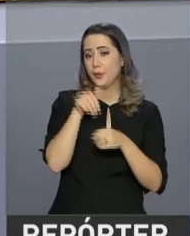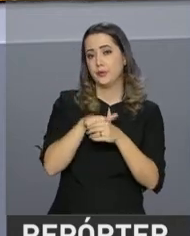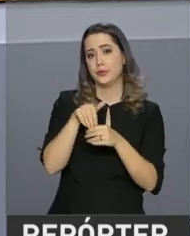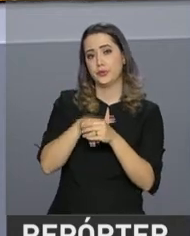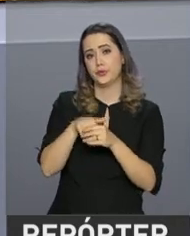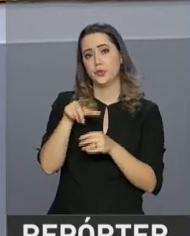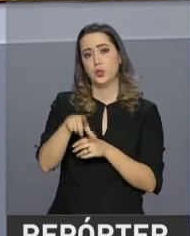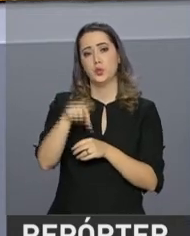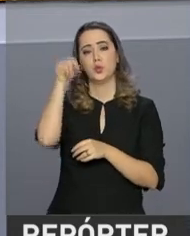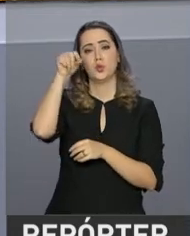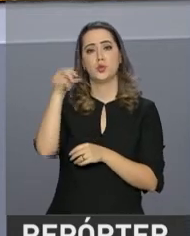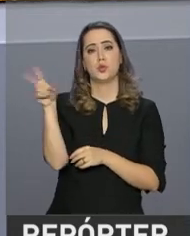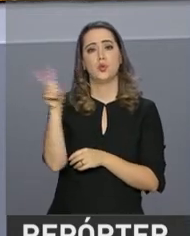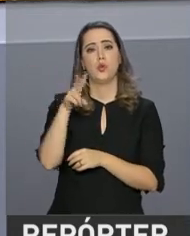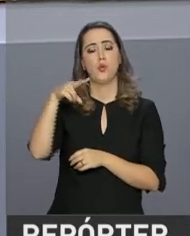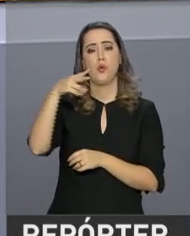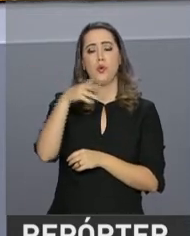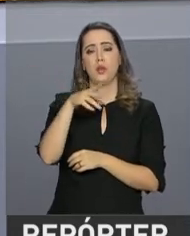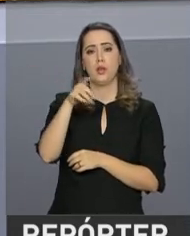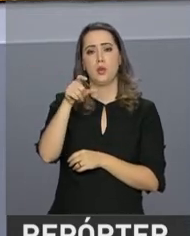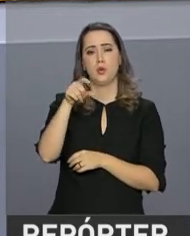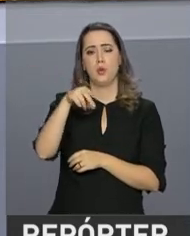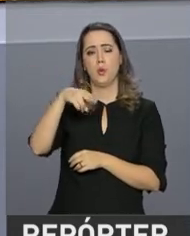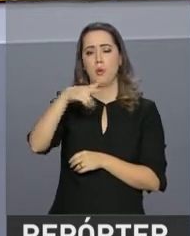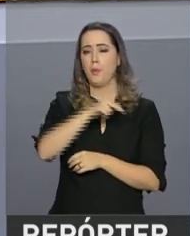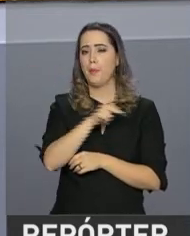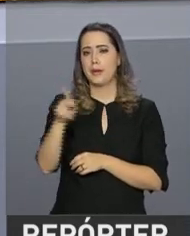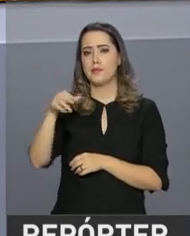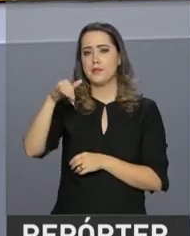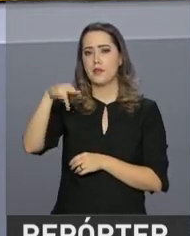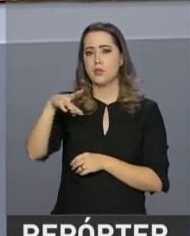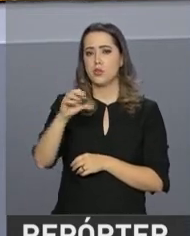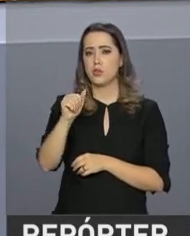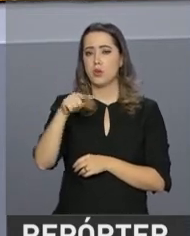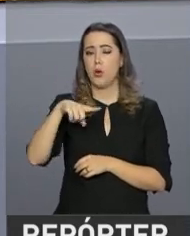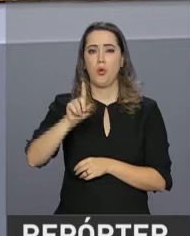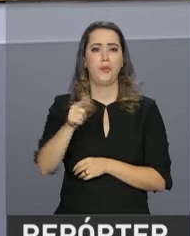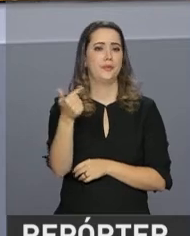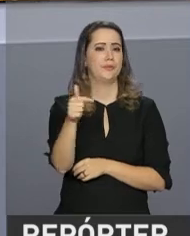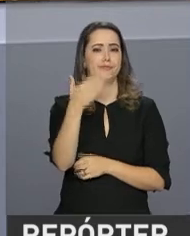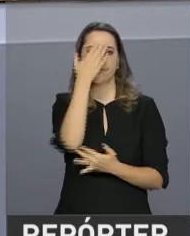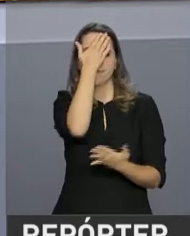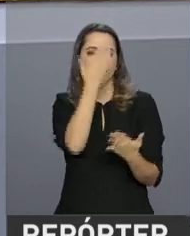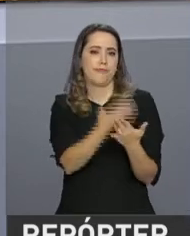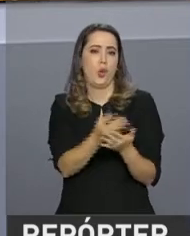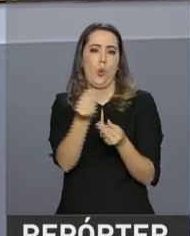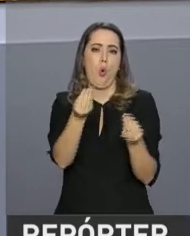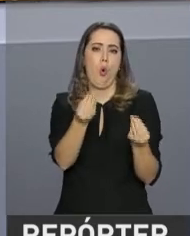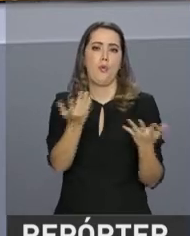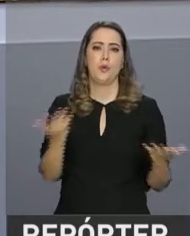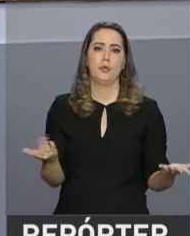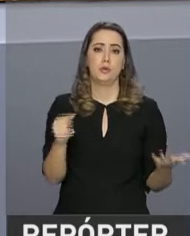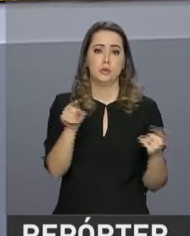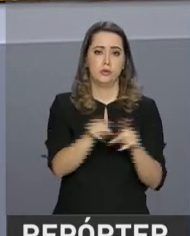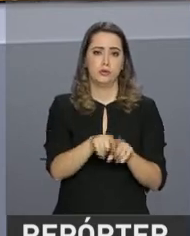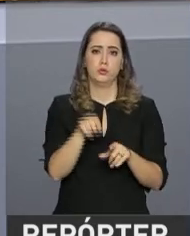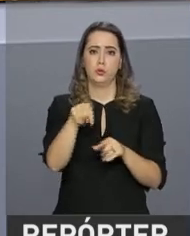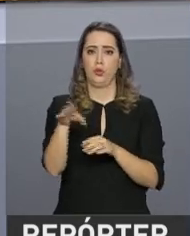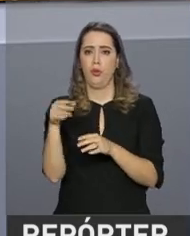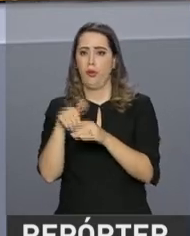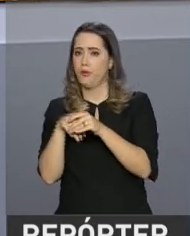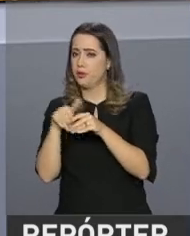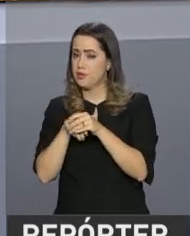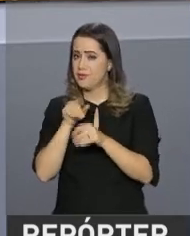nicolás maduro não teve credibilidade e legitimidade na nota o governo brasileiro afirma que o pleito no país